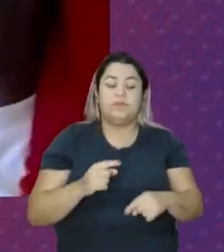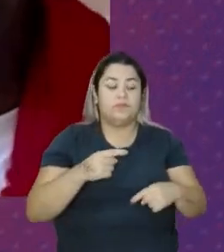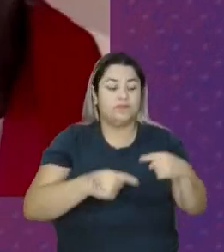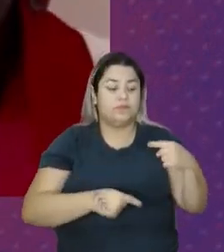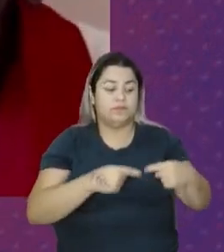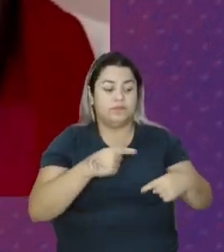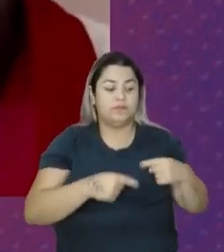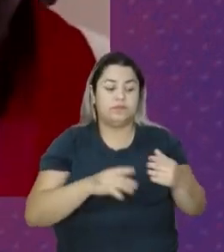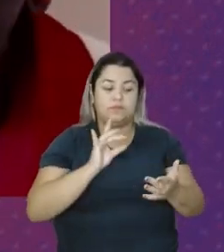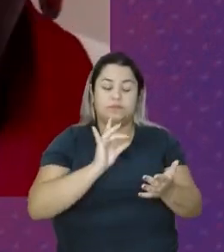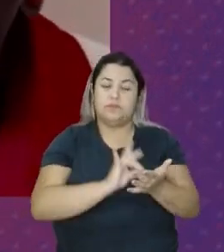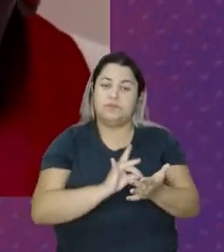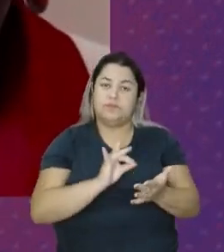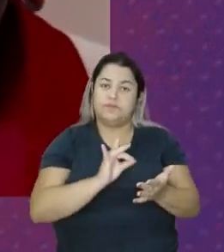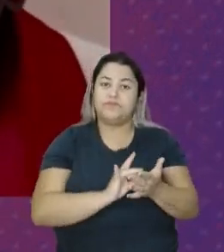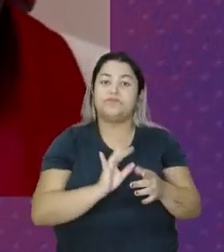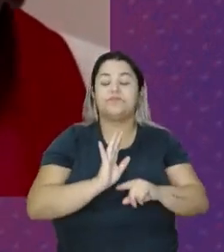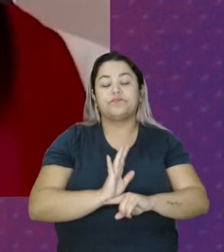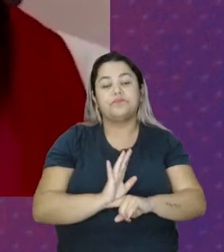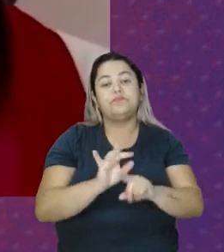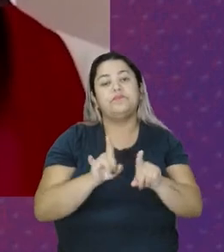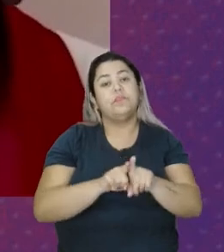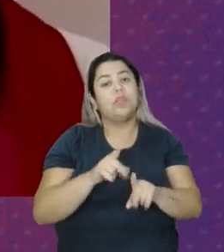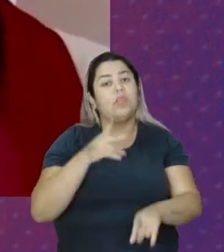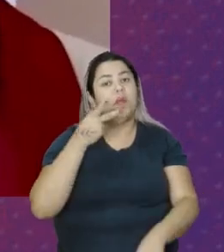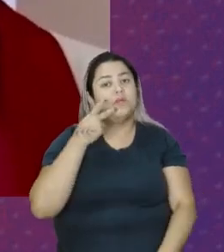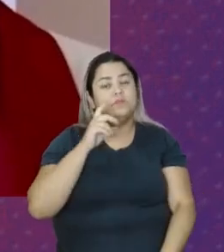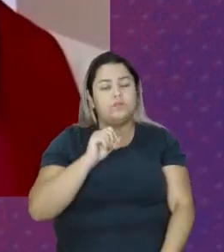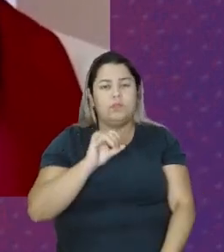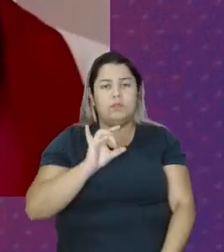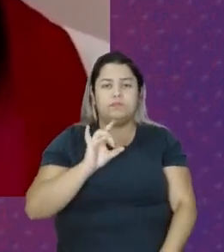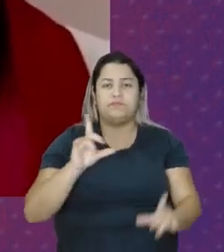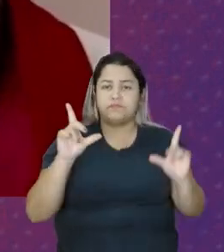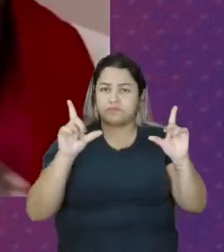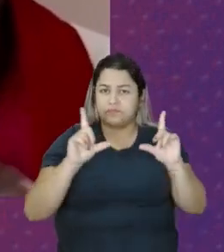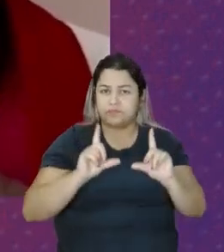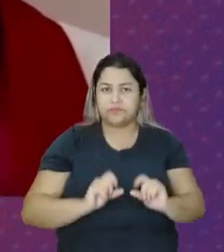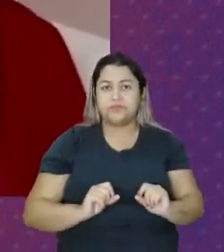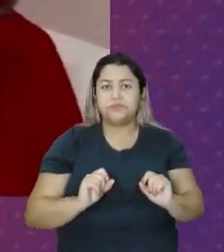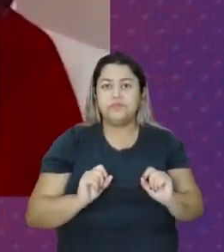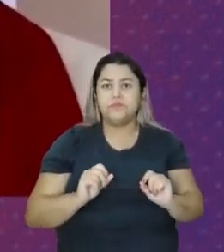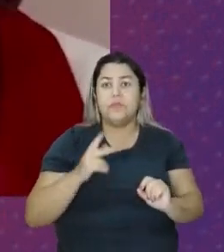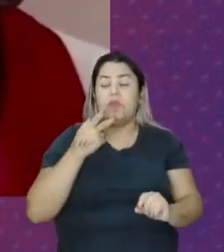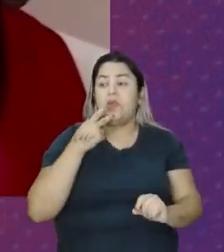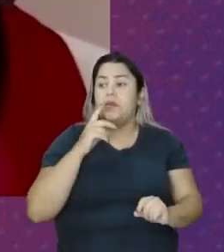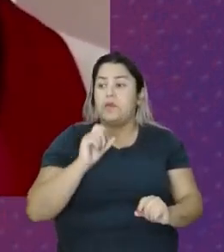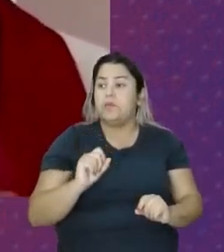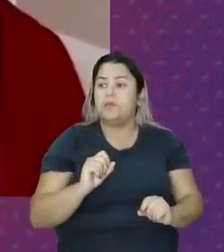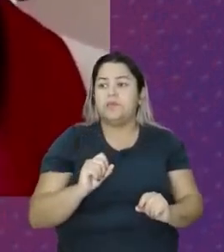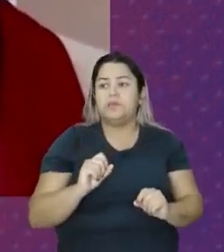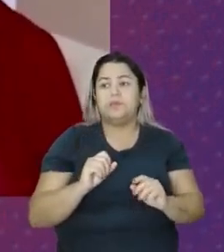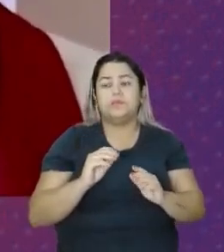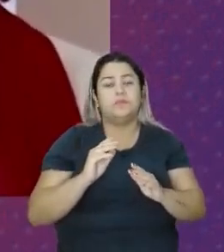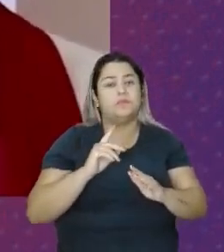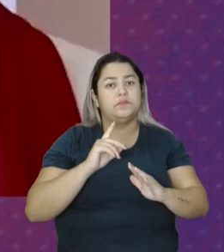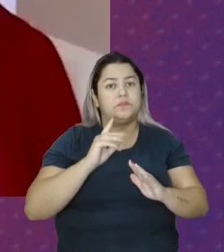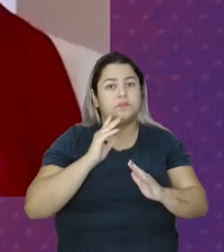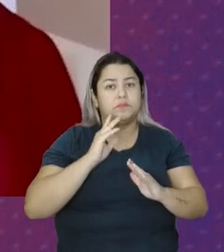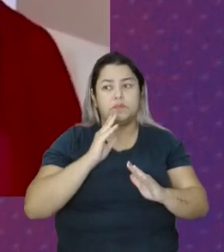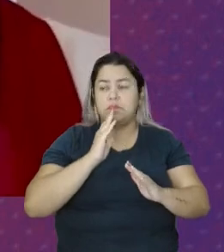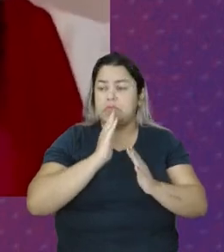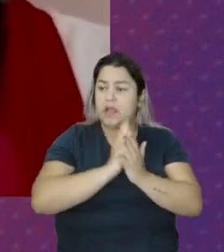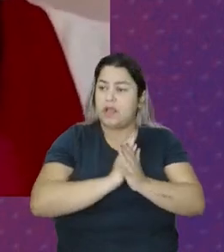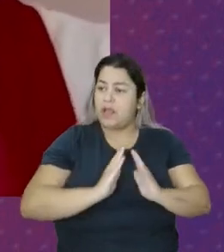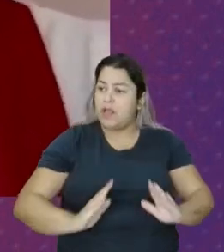de fato, venha contribuir para não só minimizar, mas para aniquilar, para